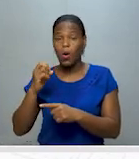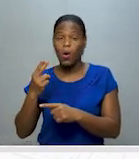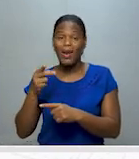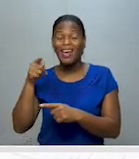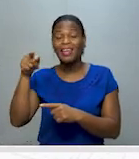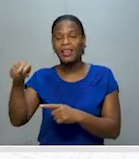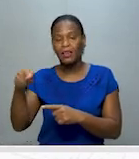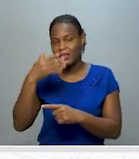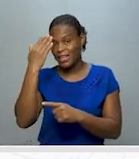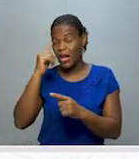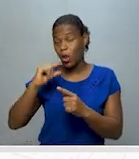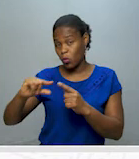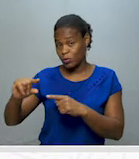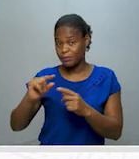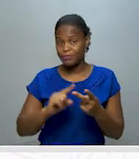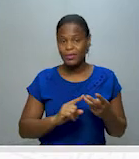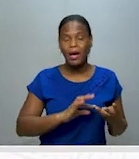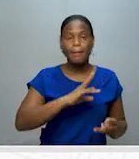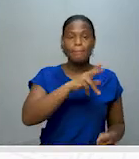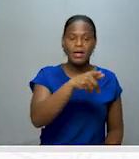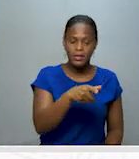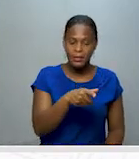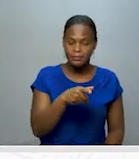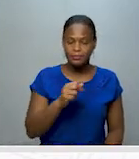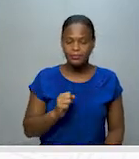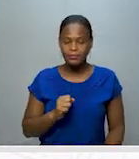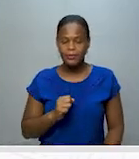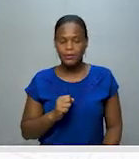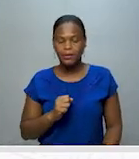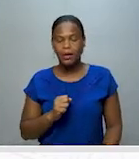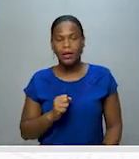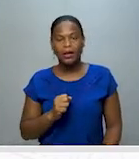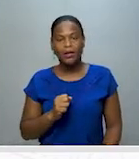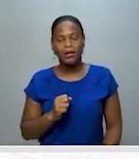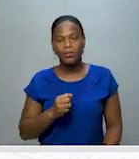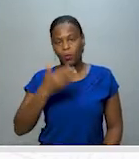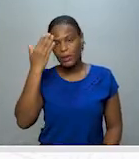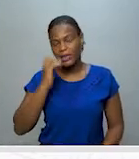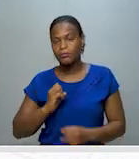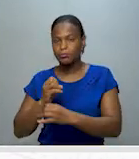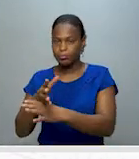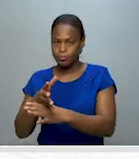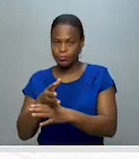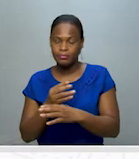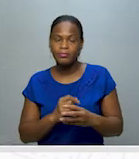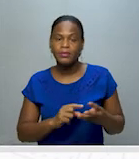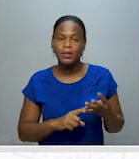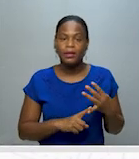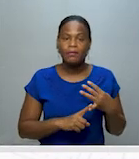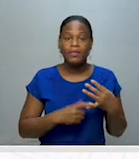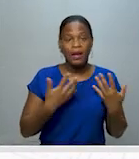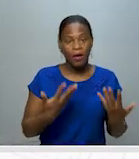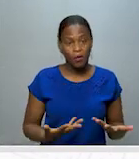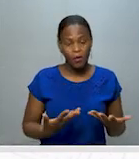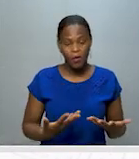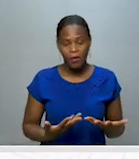ou naquele dia. Amanhã passa para o discurso indireto no dia seguinte.